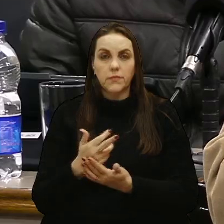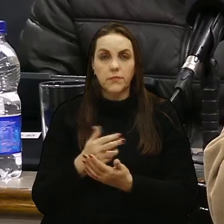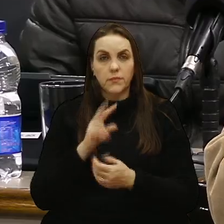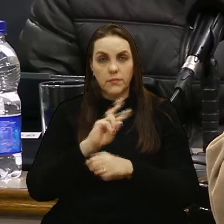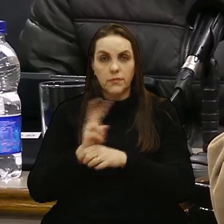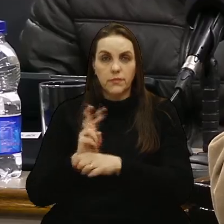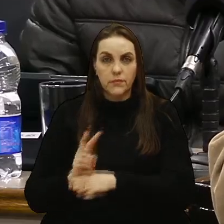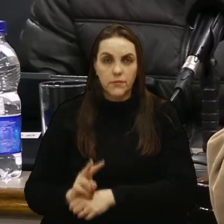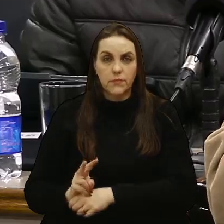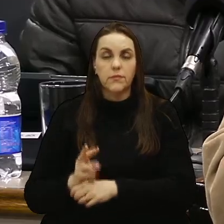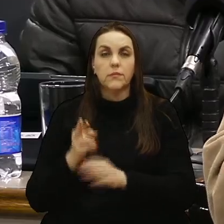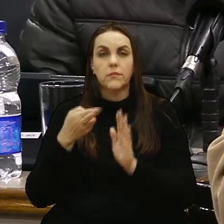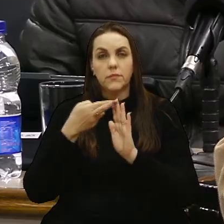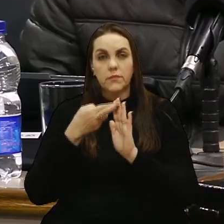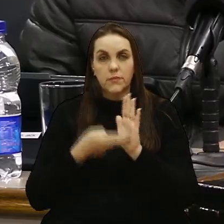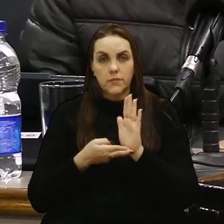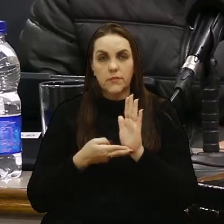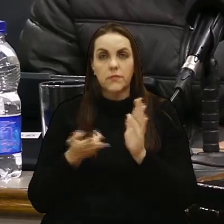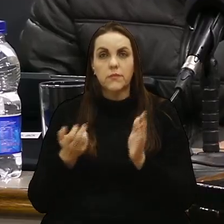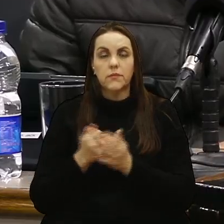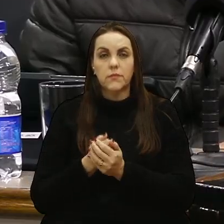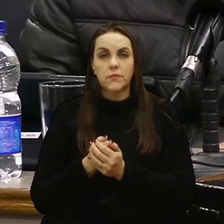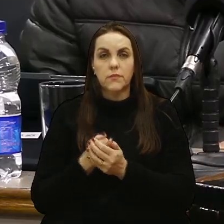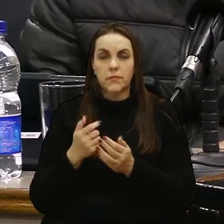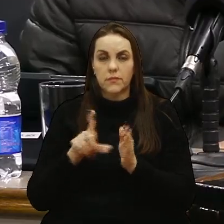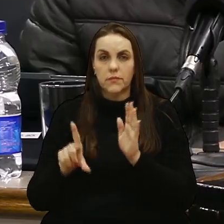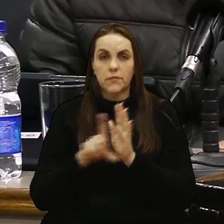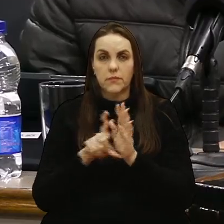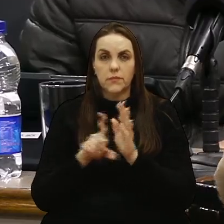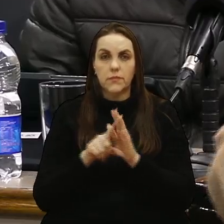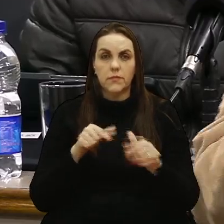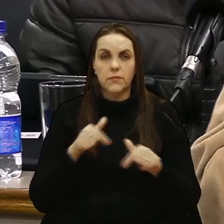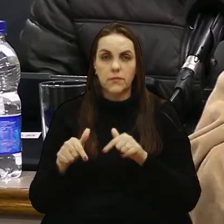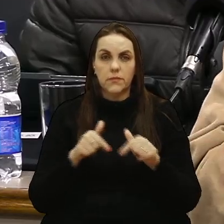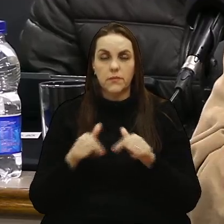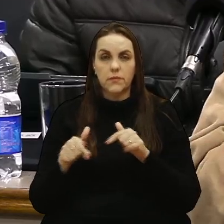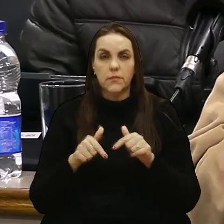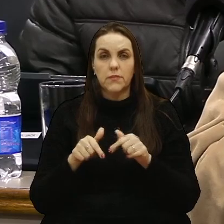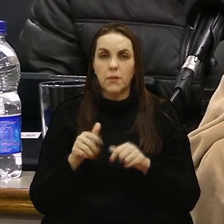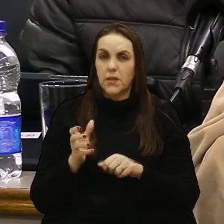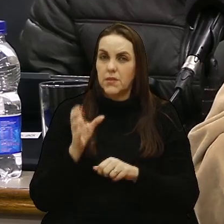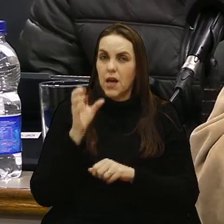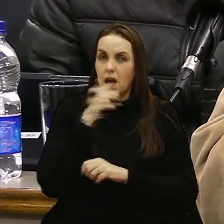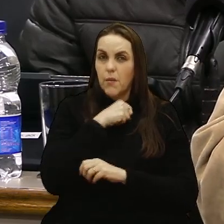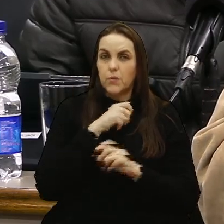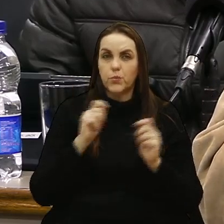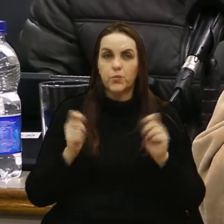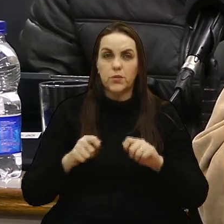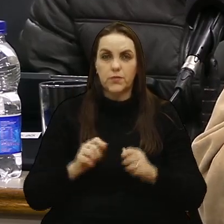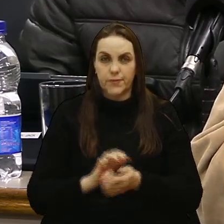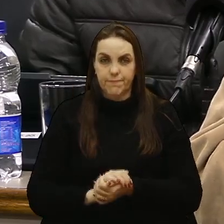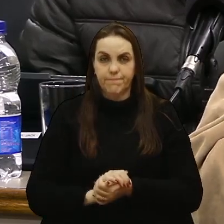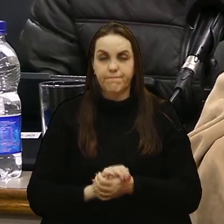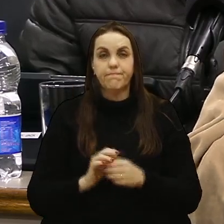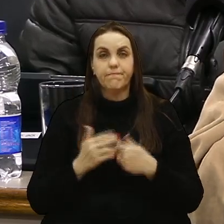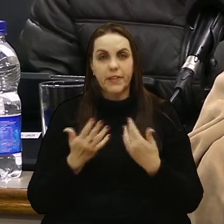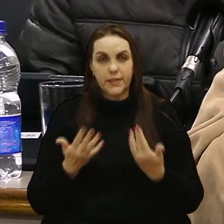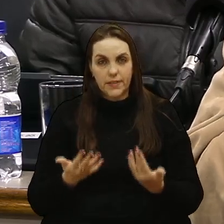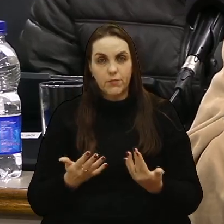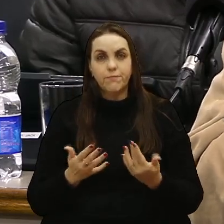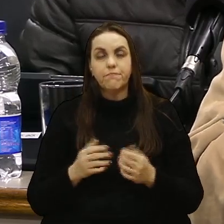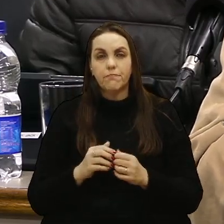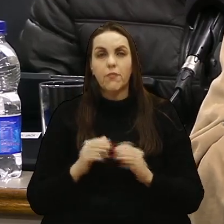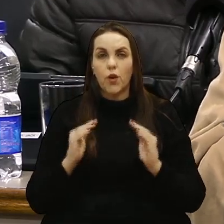fiscalizador, regulamentador, né, pelas leis trabalhistas, o mais breve possível. Então, seria isso. Quer dizer